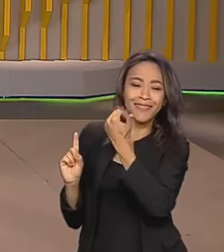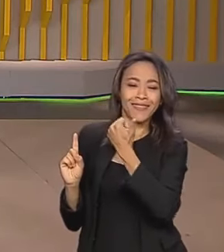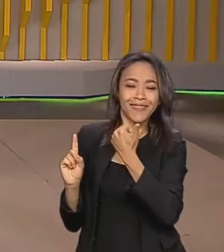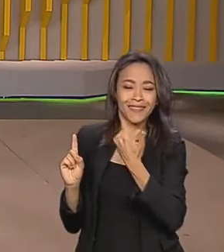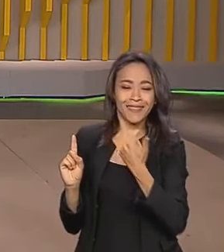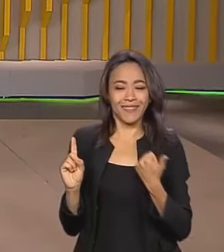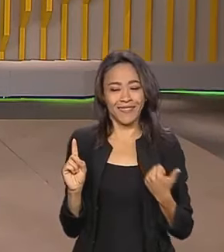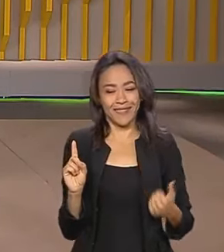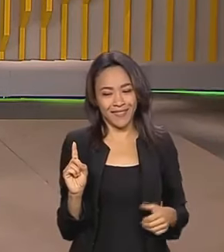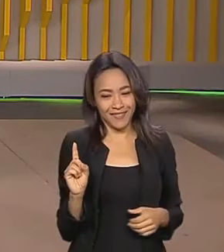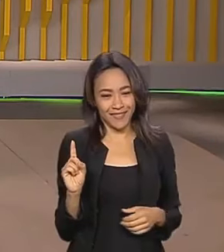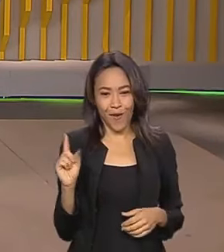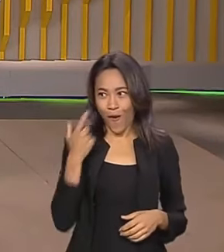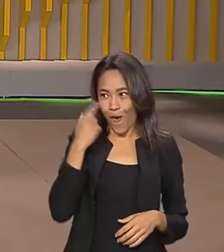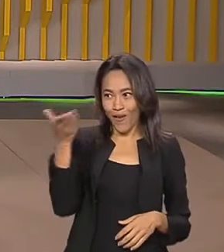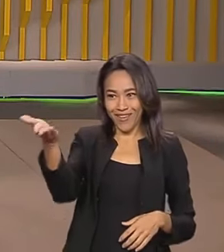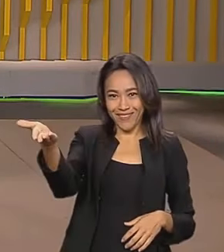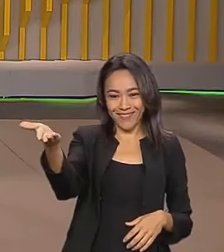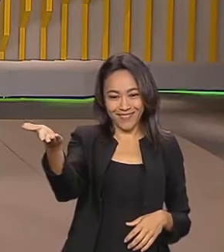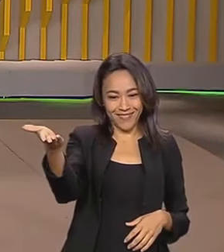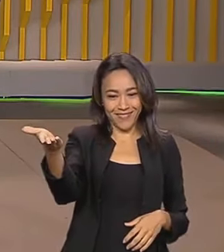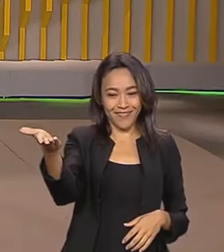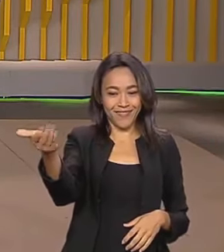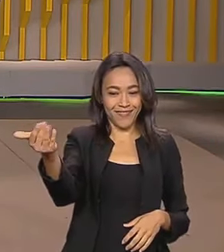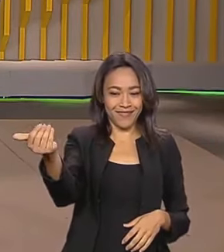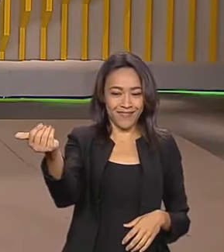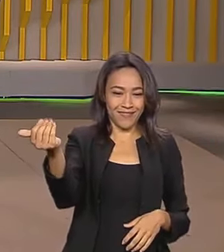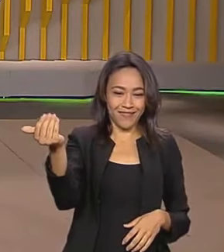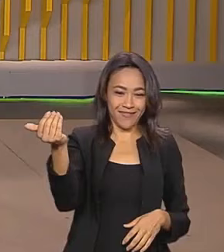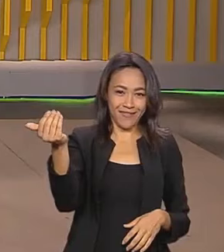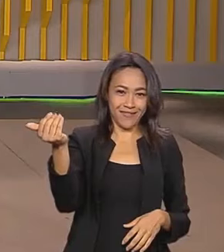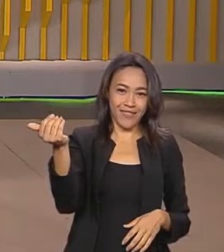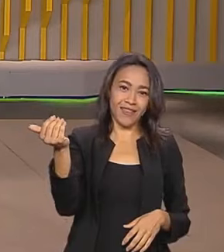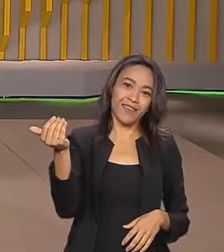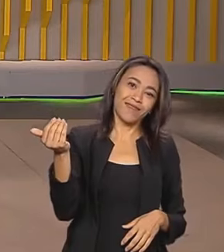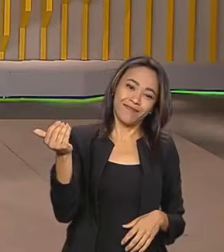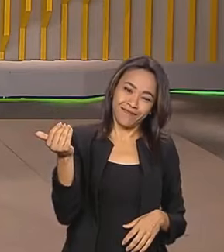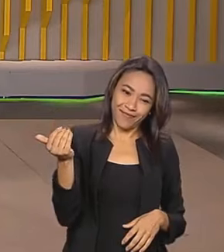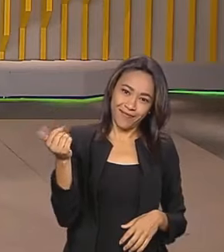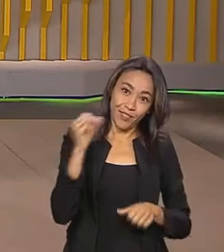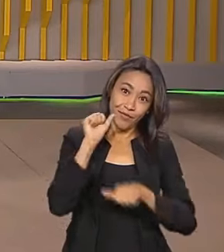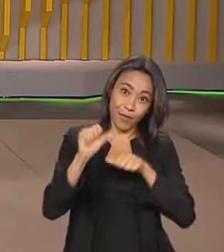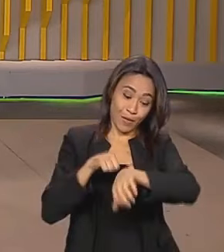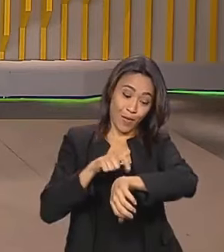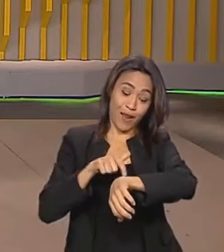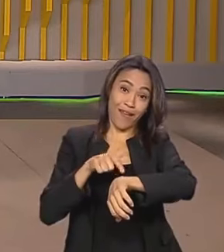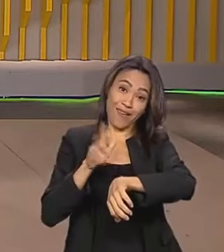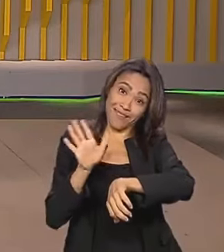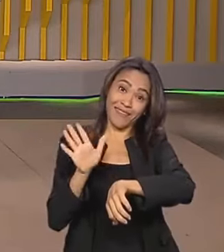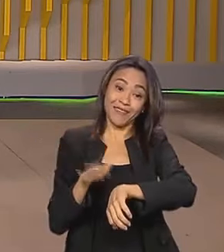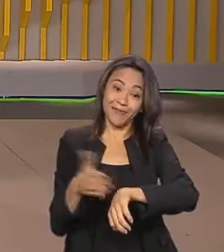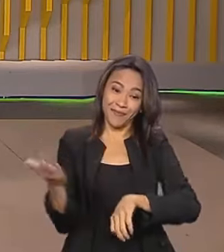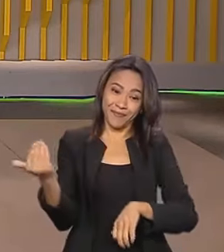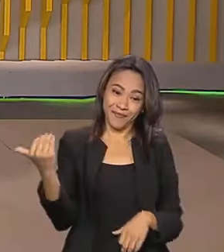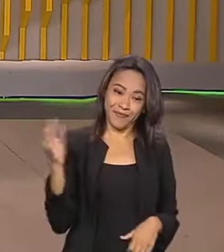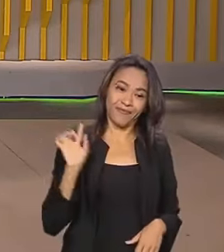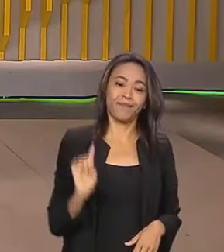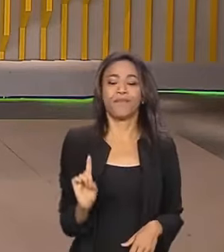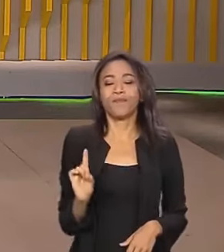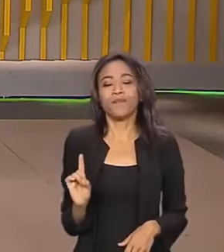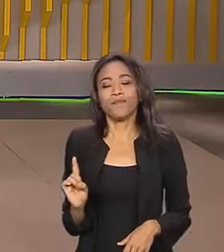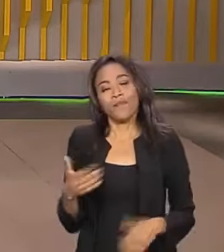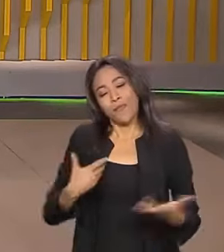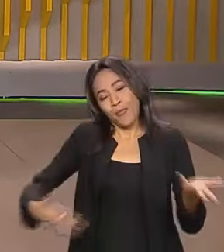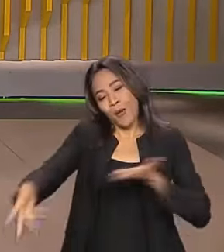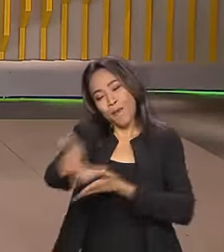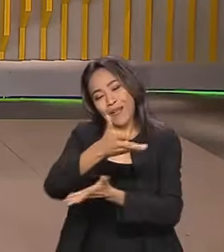Brasil eu falei que era pertinho a gente Cavaleiro Mas queremos compartilha